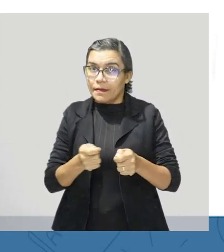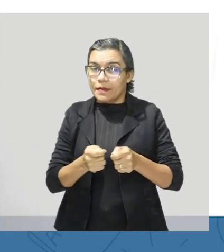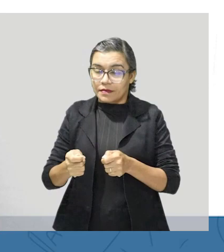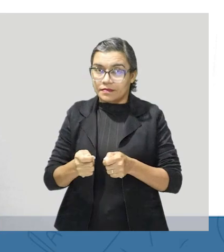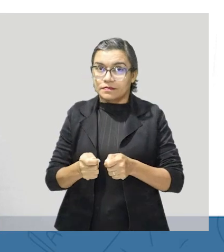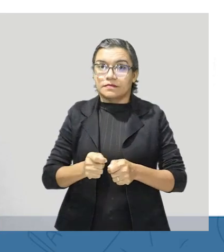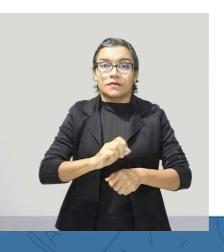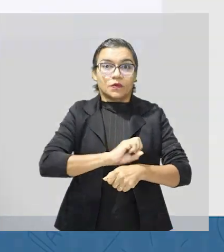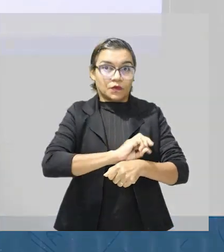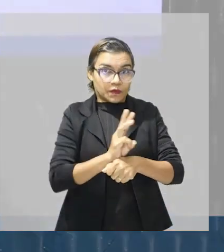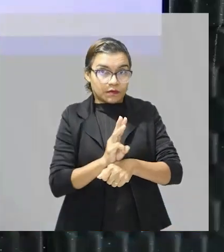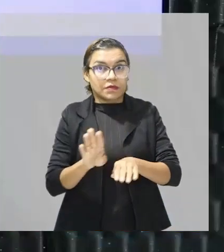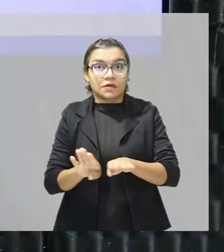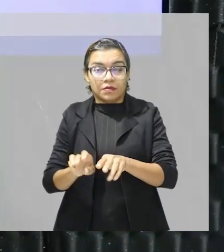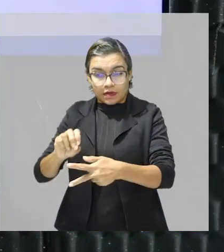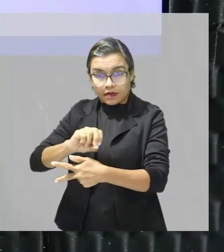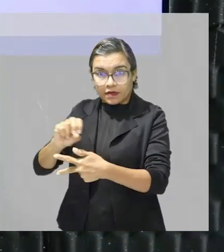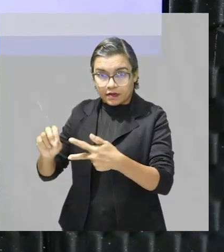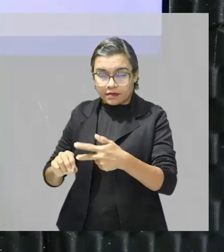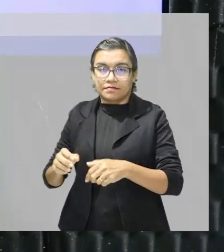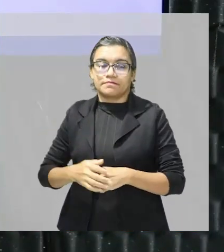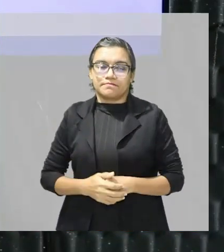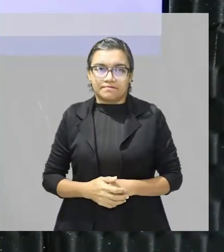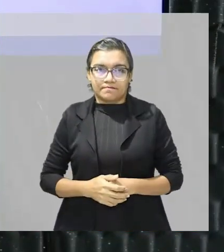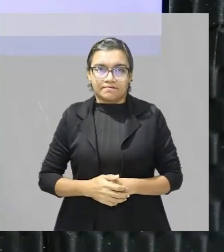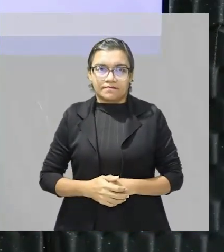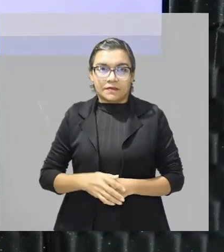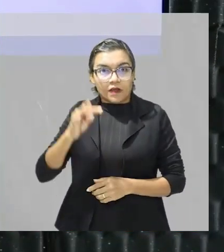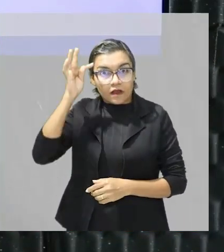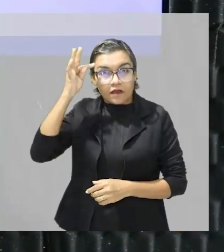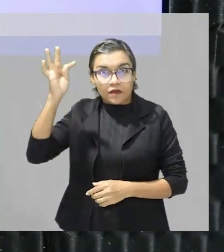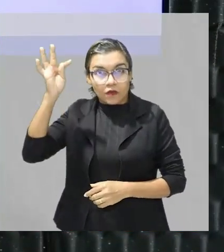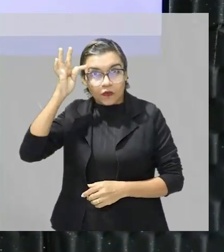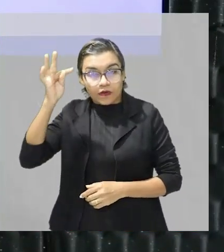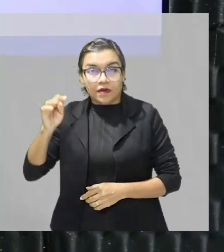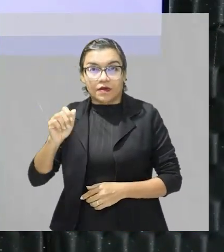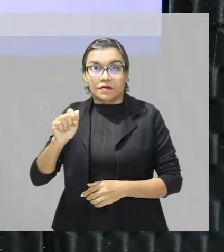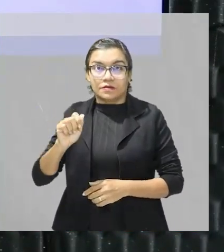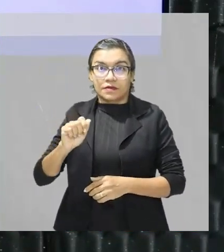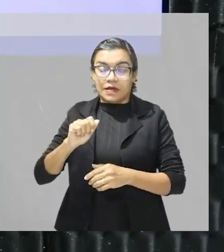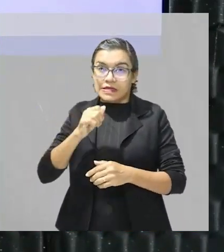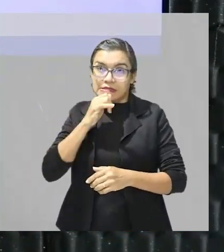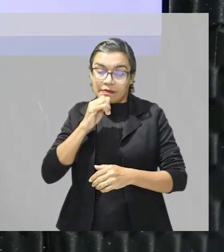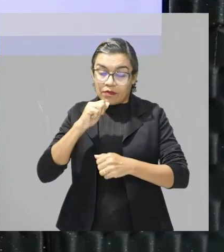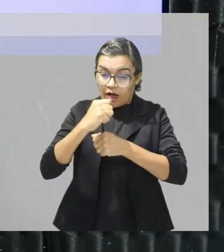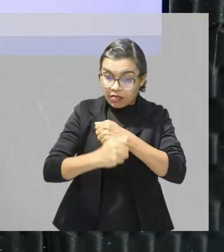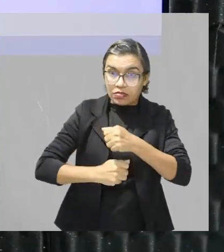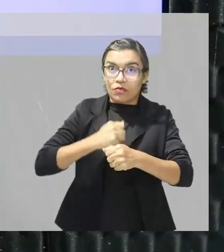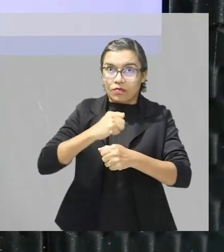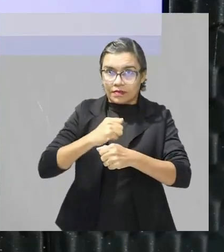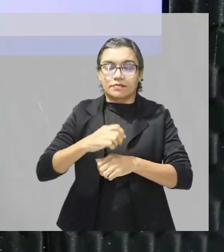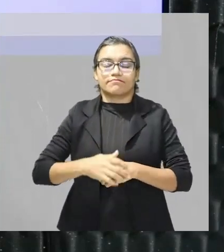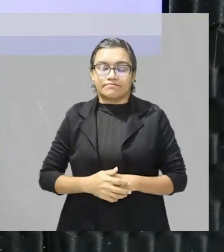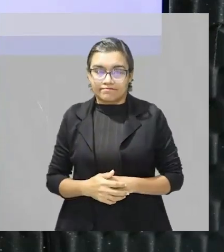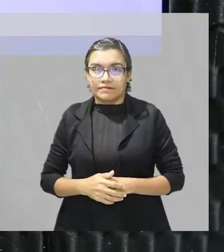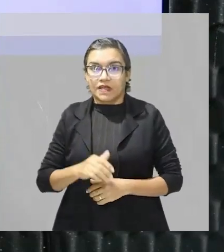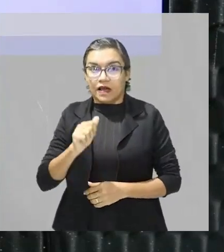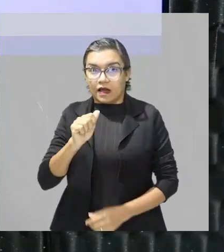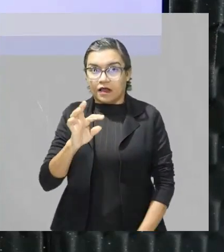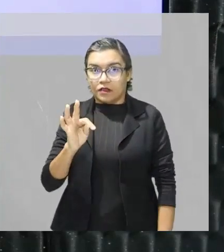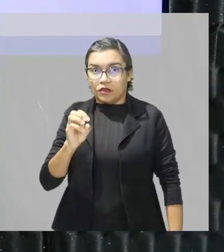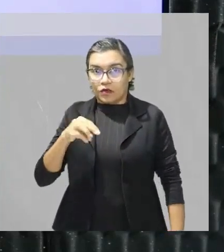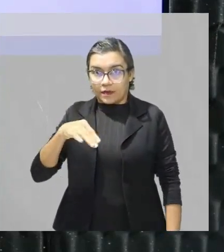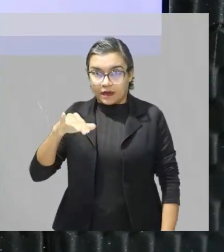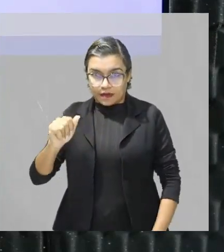ao Enem teoria atômica nós dividimos em dois momentos certo porque nós entendemos